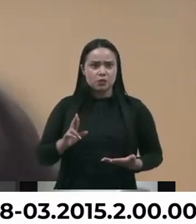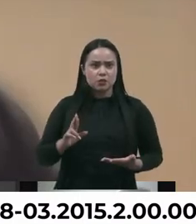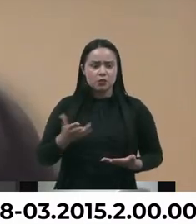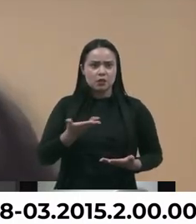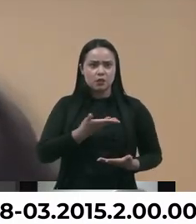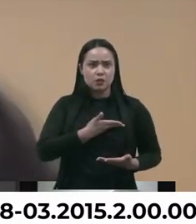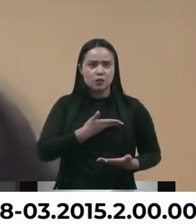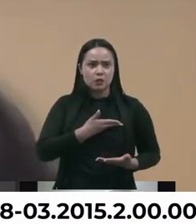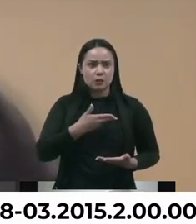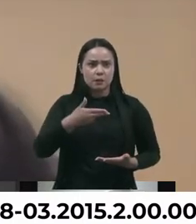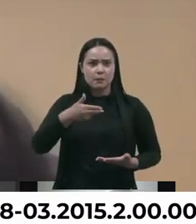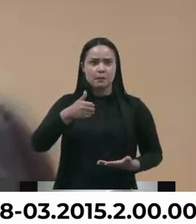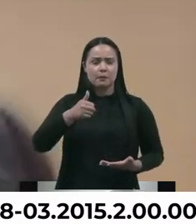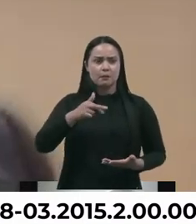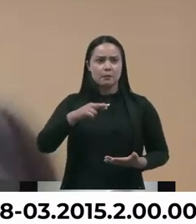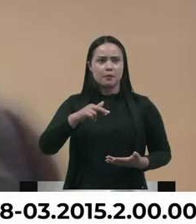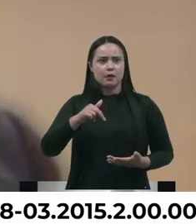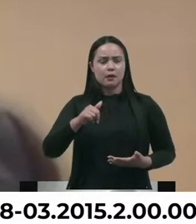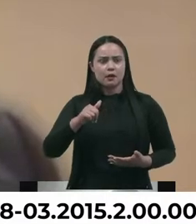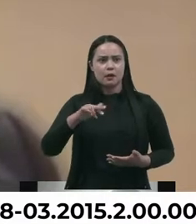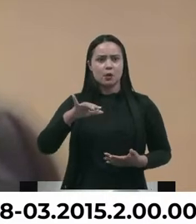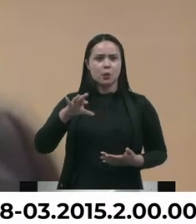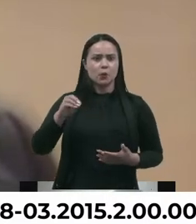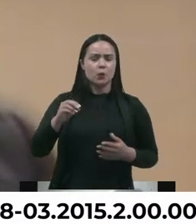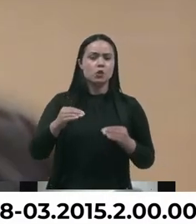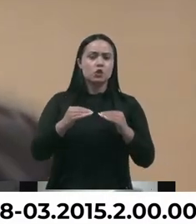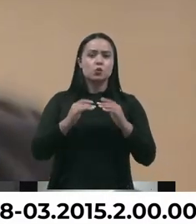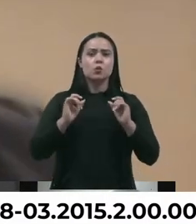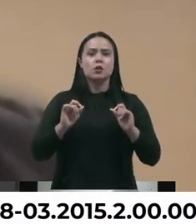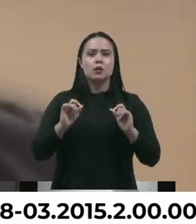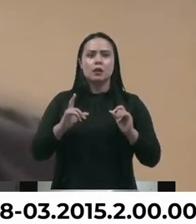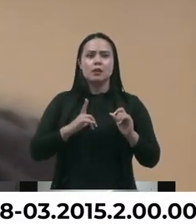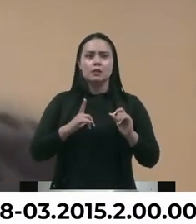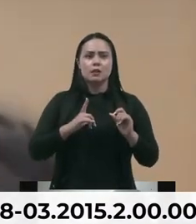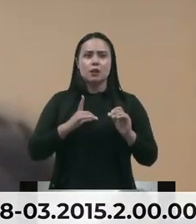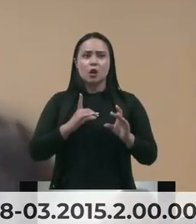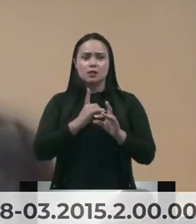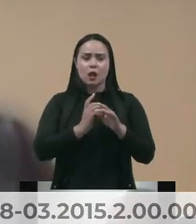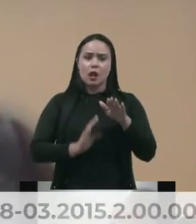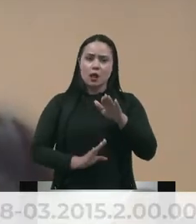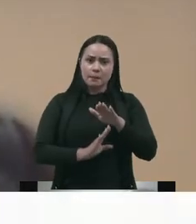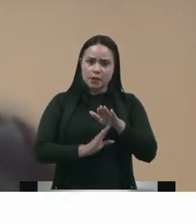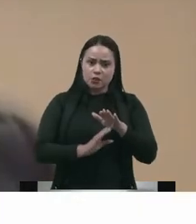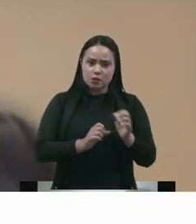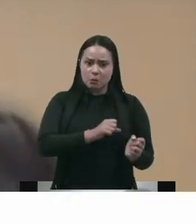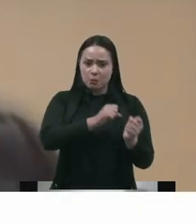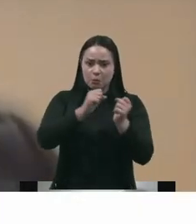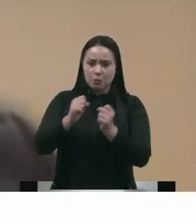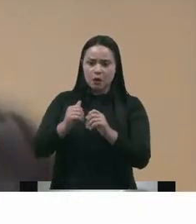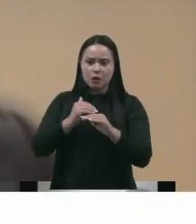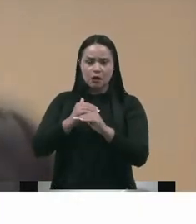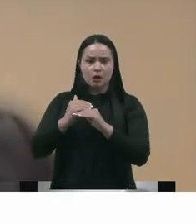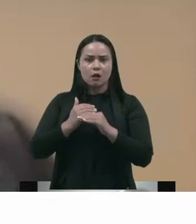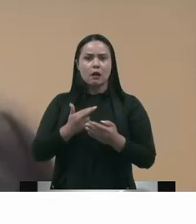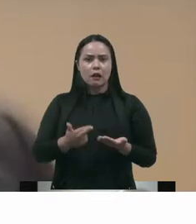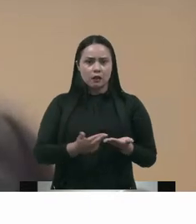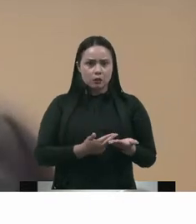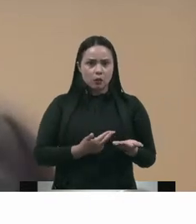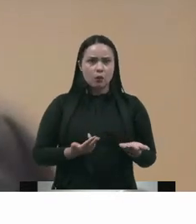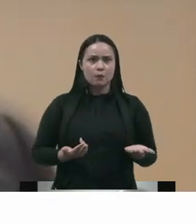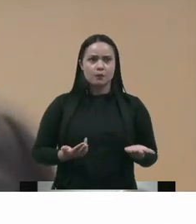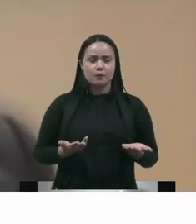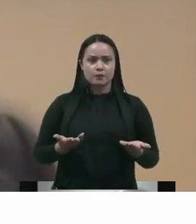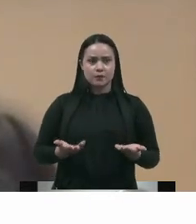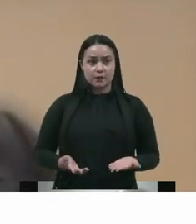colega Mar, no sentido de que devemos encontrar algum limite nos poderes monocráticos do relator.